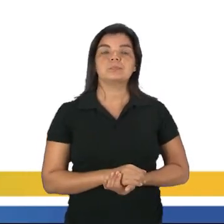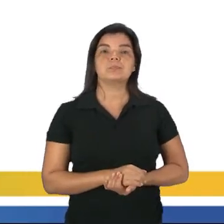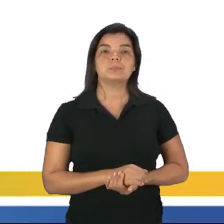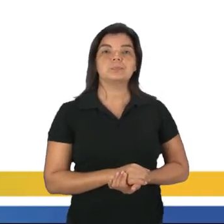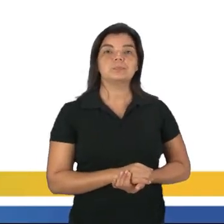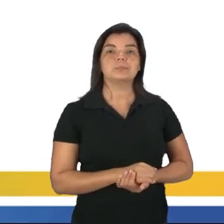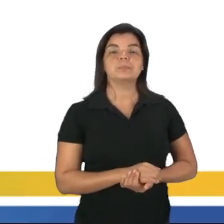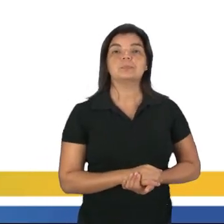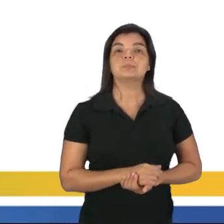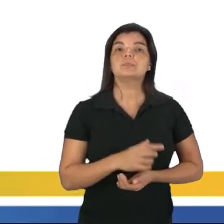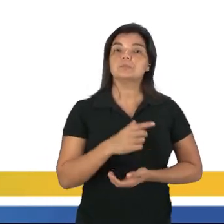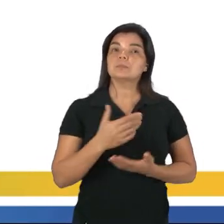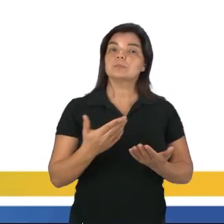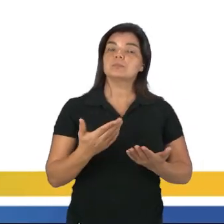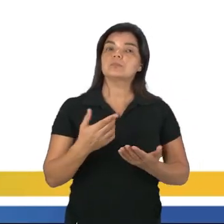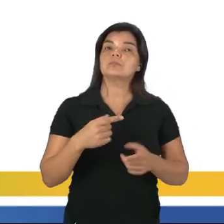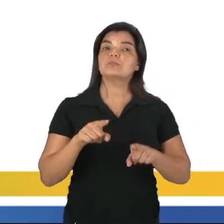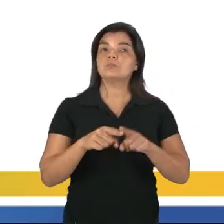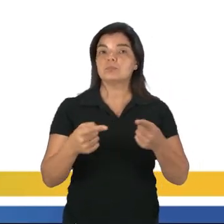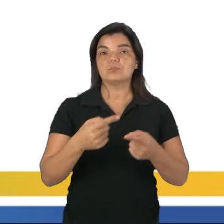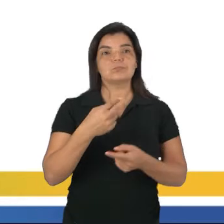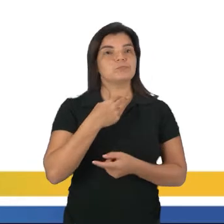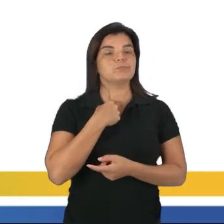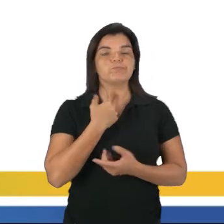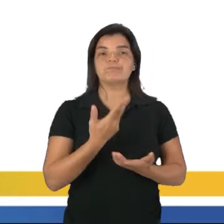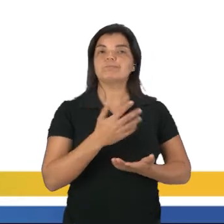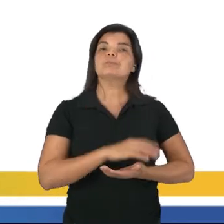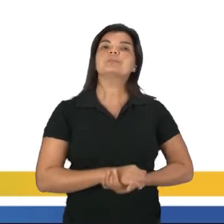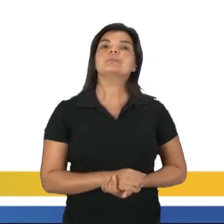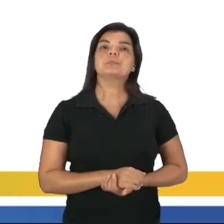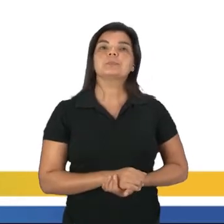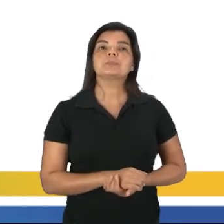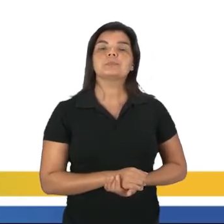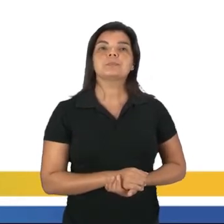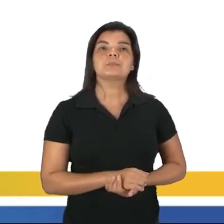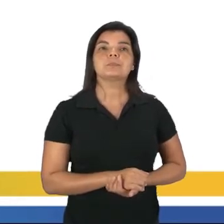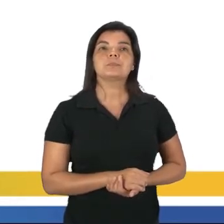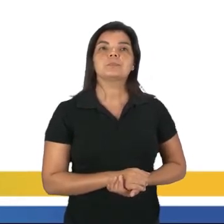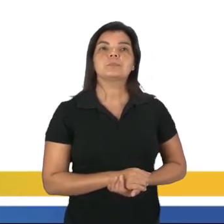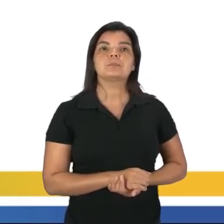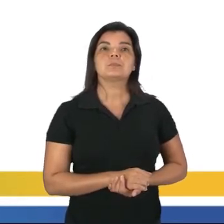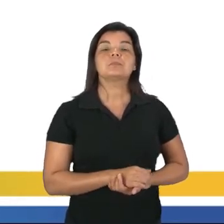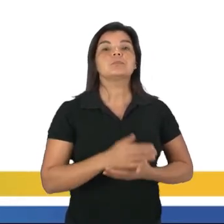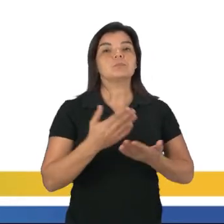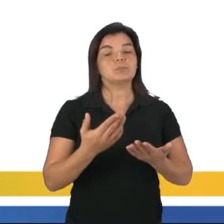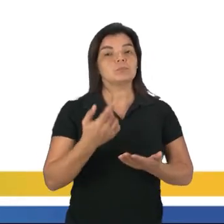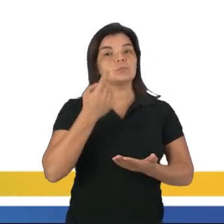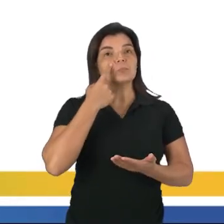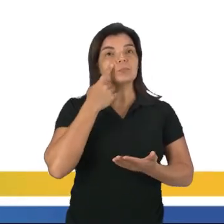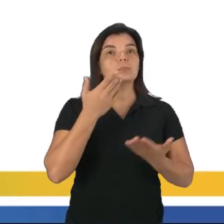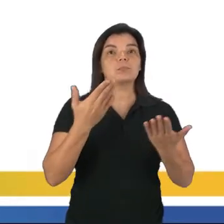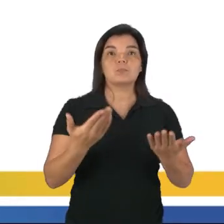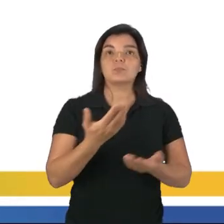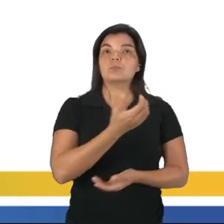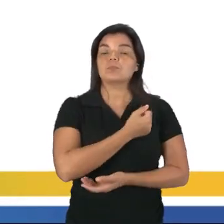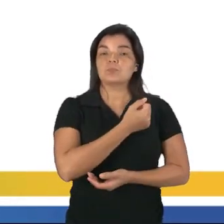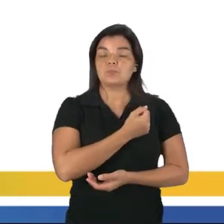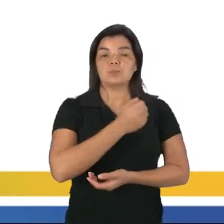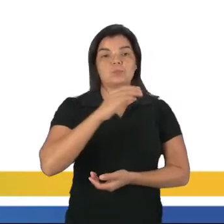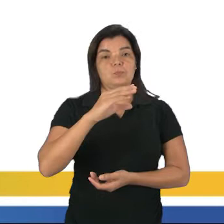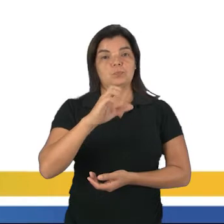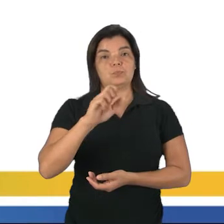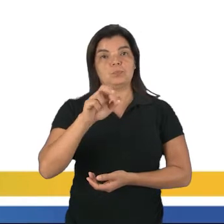uma restrição, né, então não é, certo? Feito isso, vamos identificar agora os valores